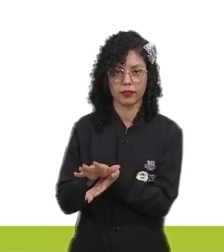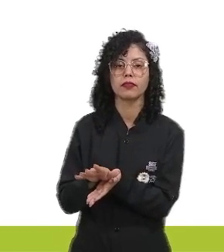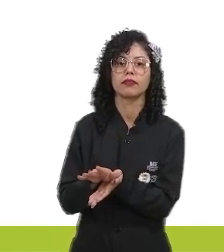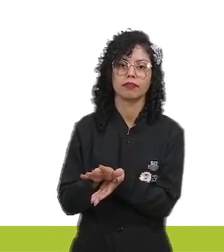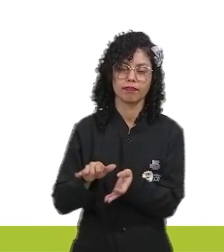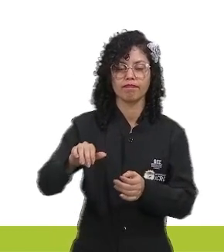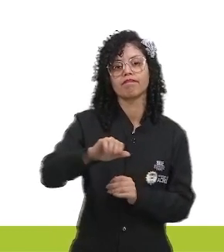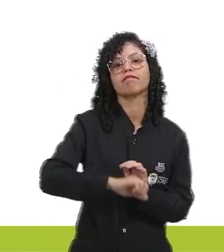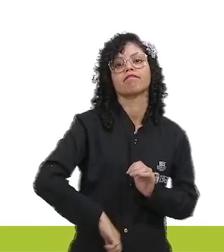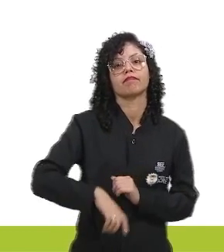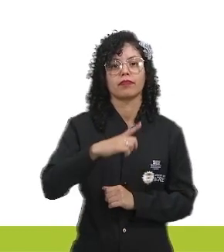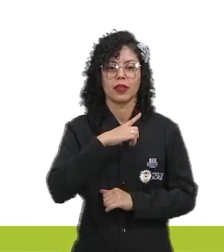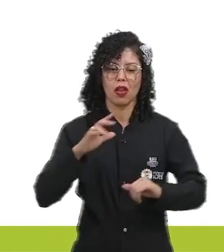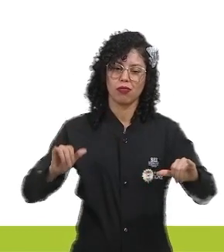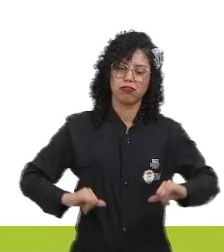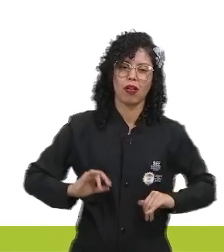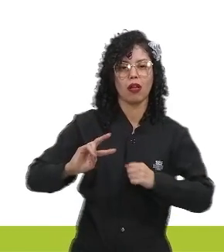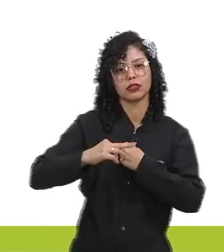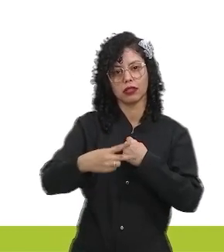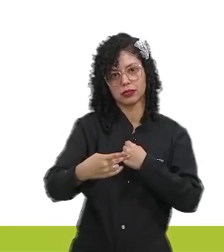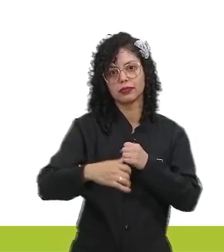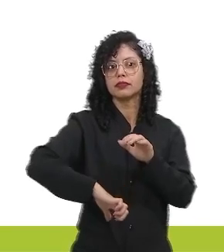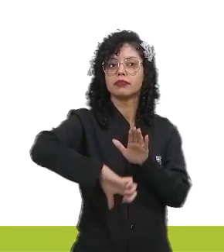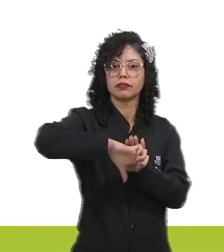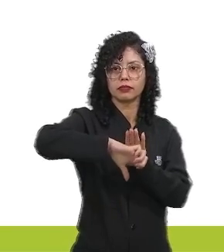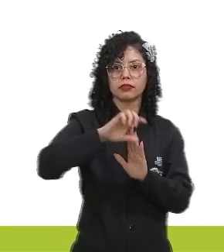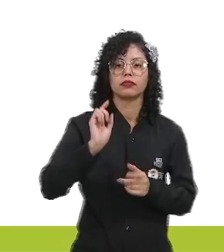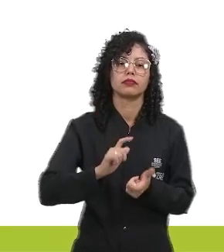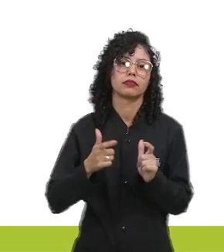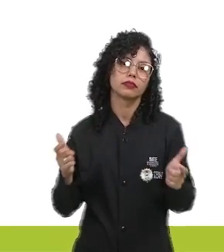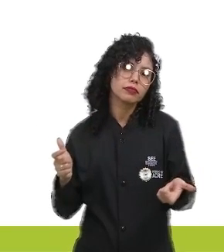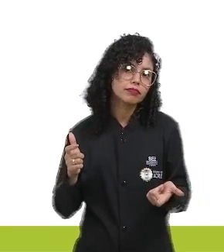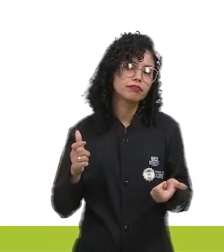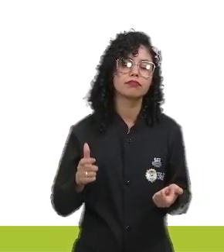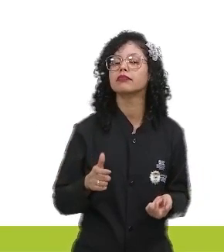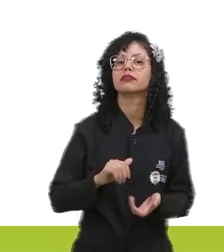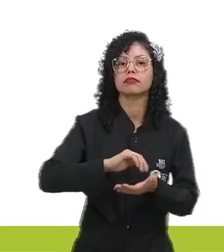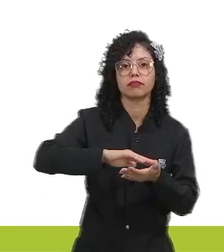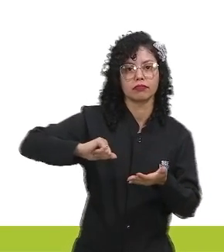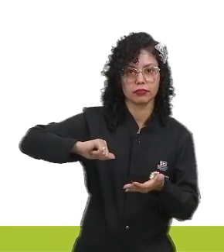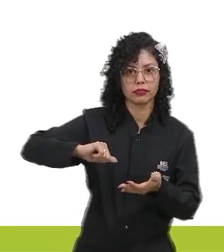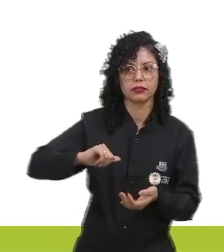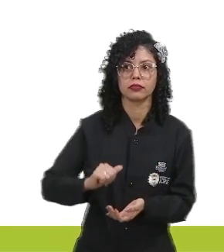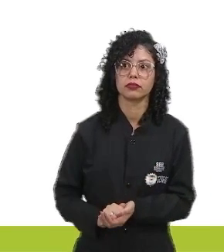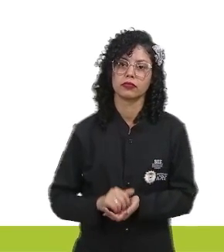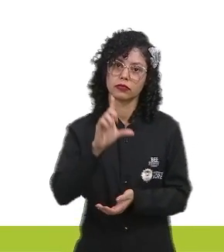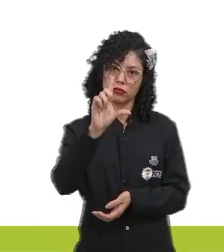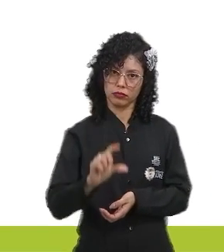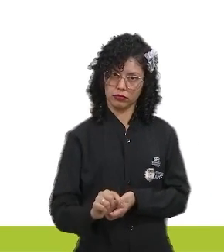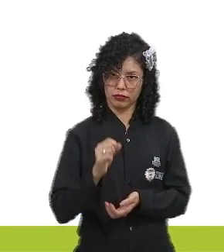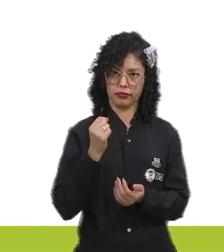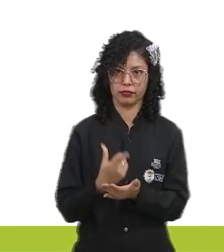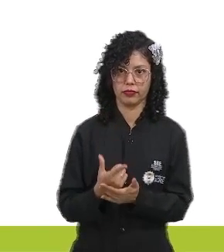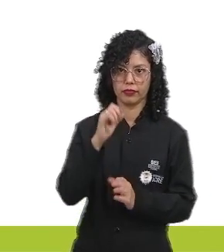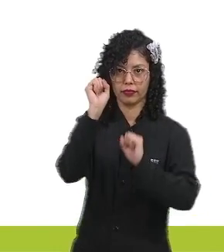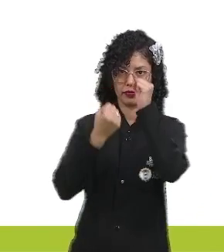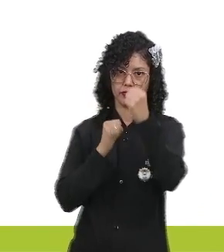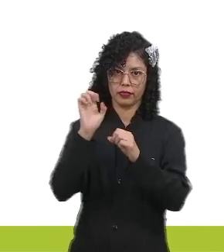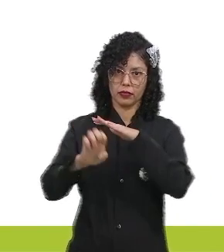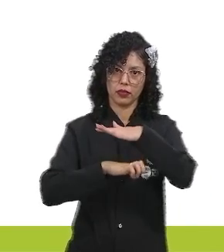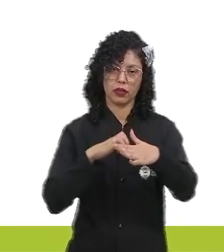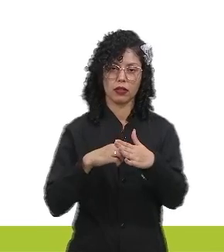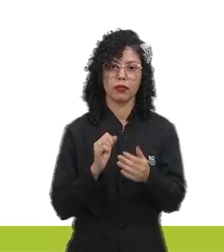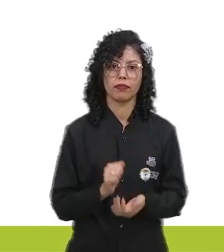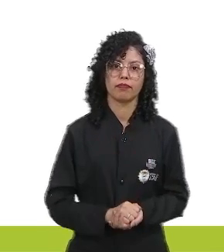a sofrer, né, as consequências dessas crises, com grandes demissões. Então, para cortar gastos, as fábricas e as empresas